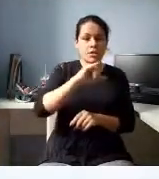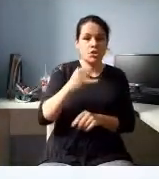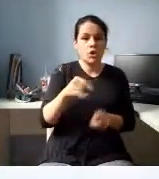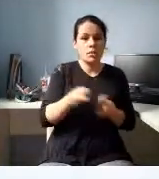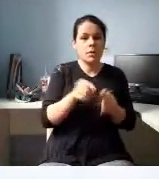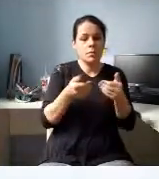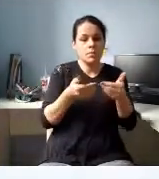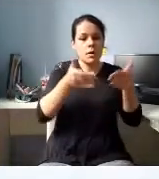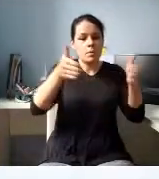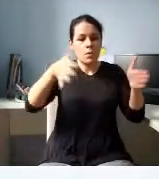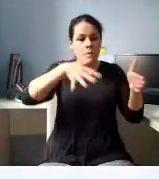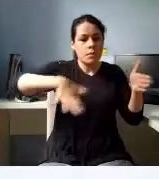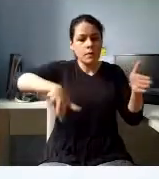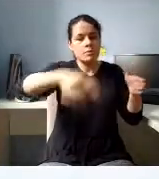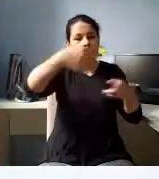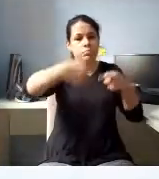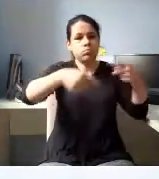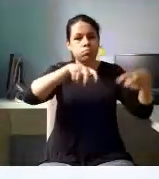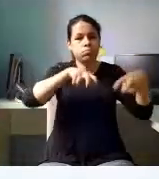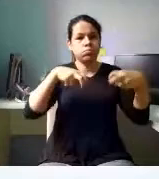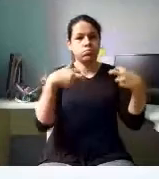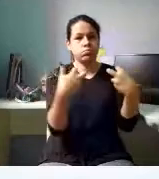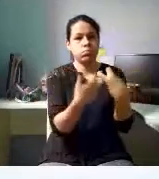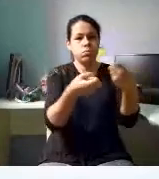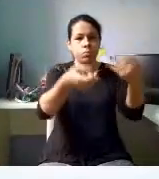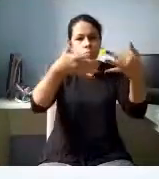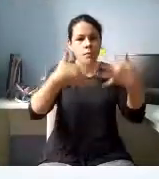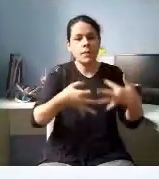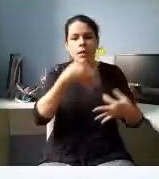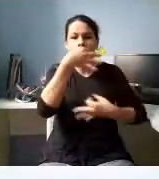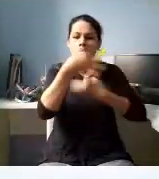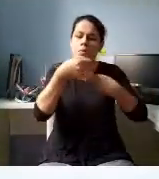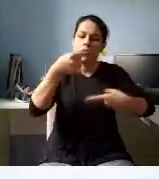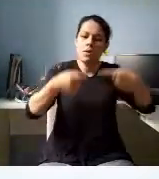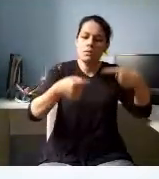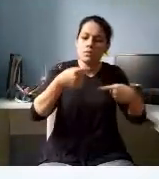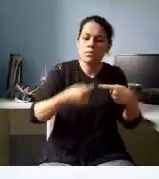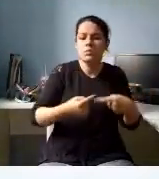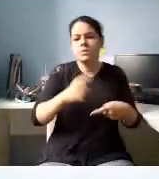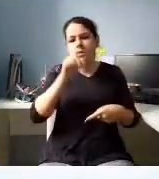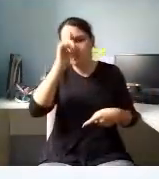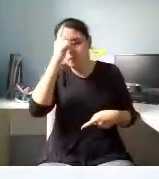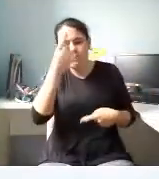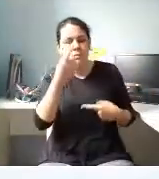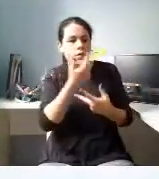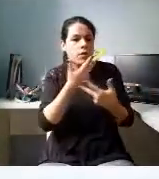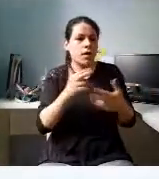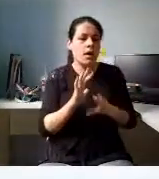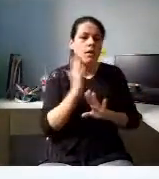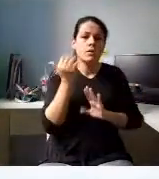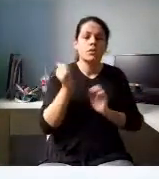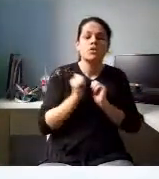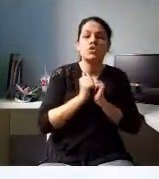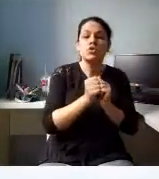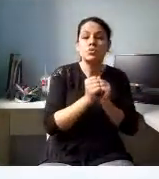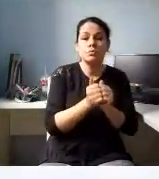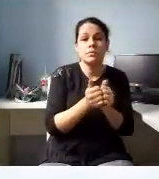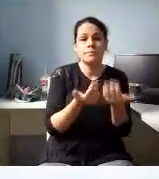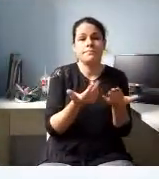as organizações pudessem manifestar de alguma forma, conversar, ter acesso à agenda, enfim. Isso é uma